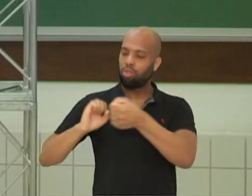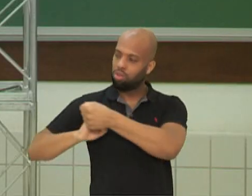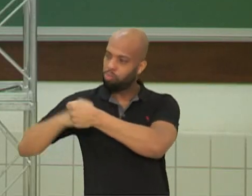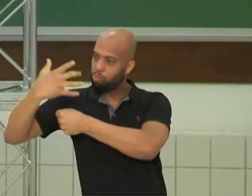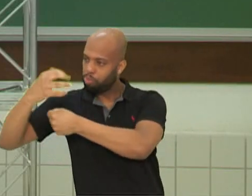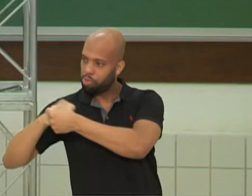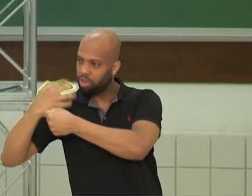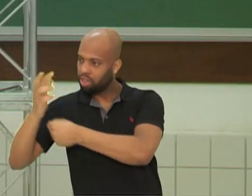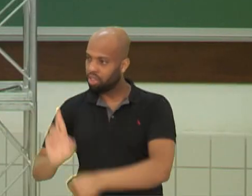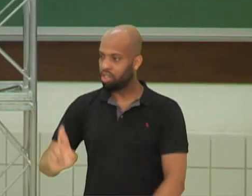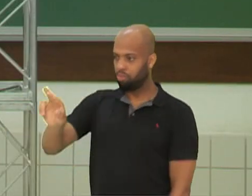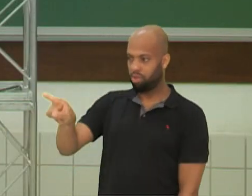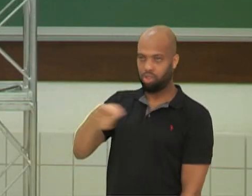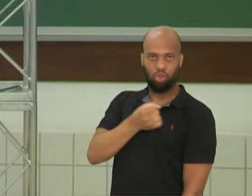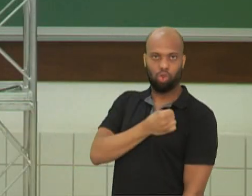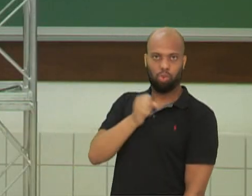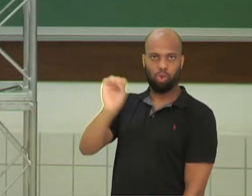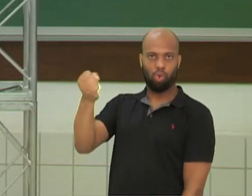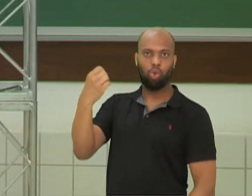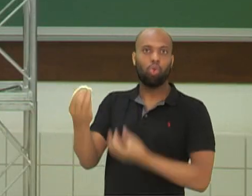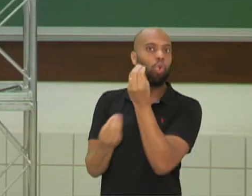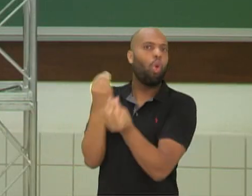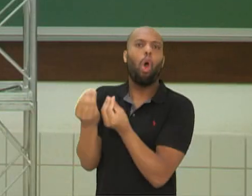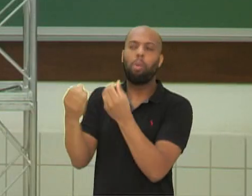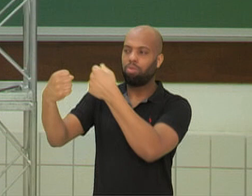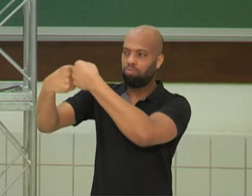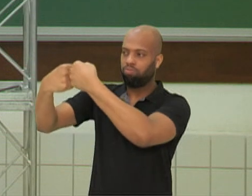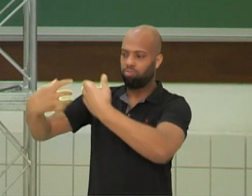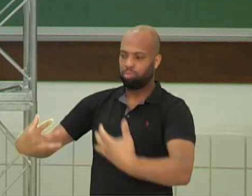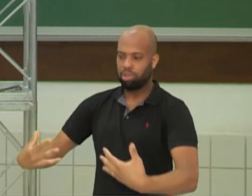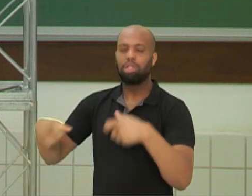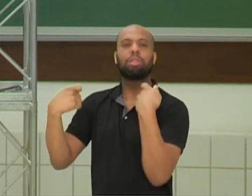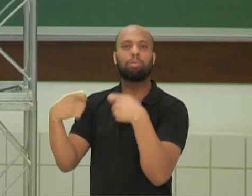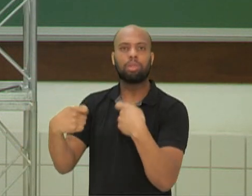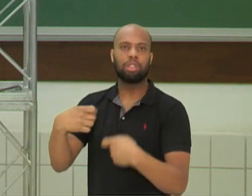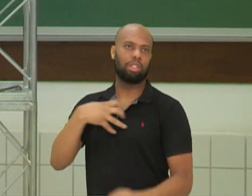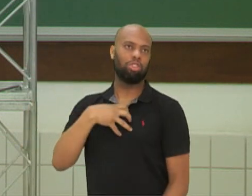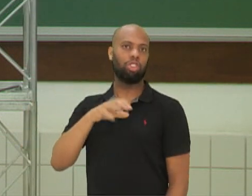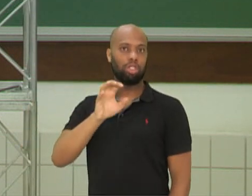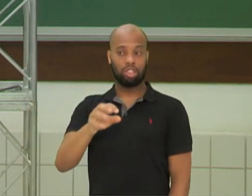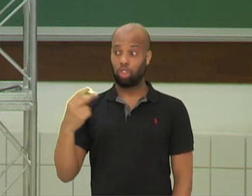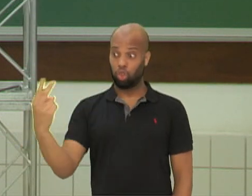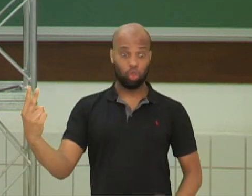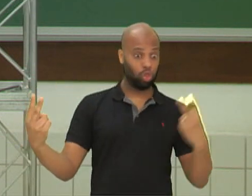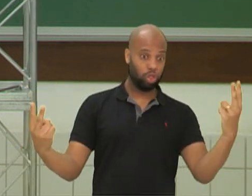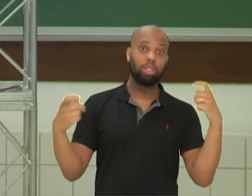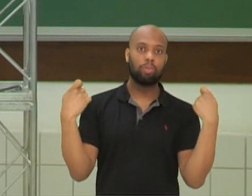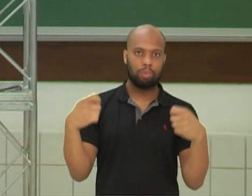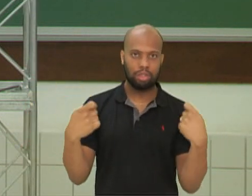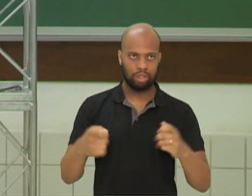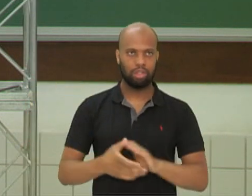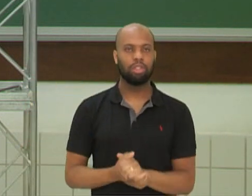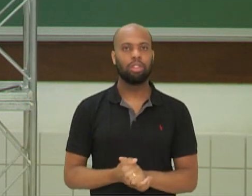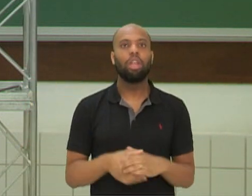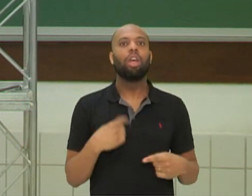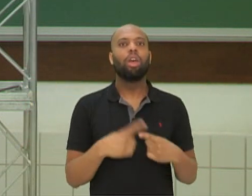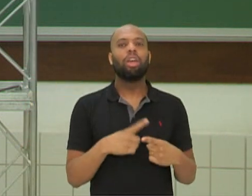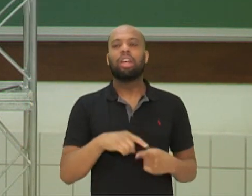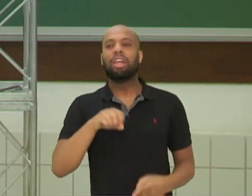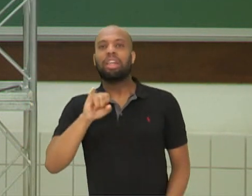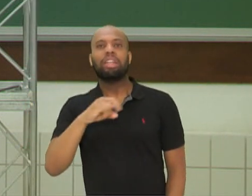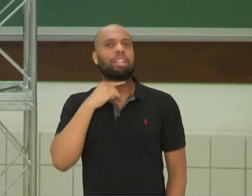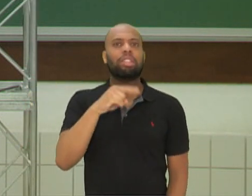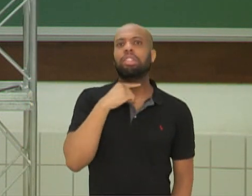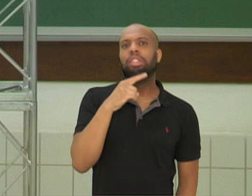potência que represente o 8, mas essa potência precisa estar na base 2. Porque senão, se você